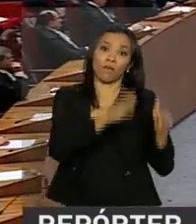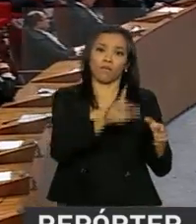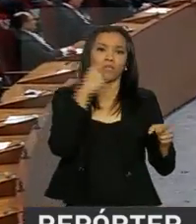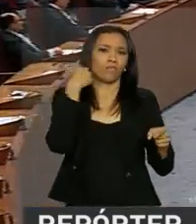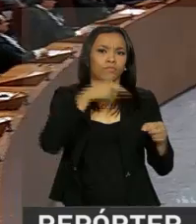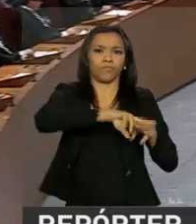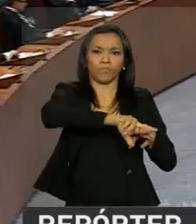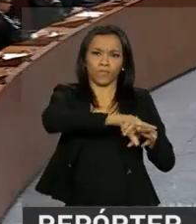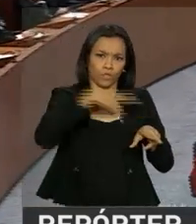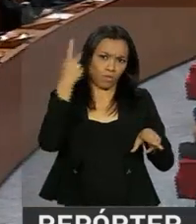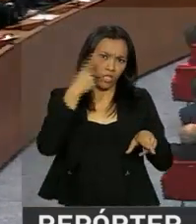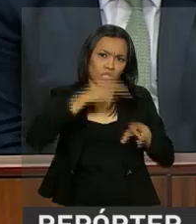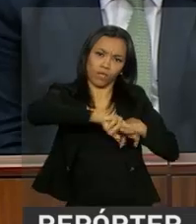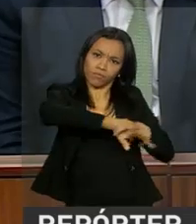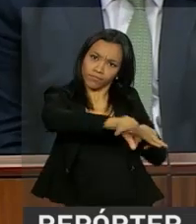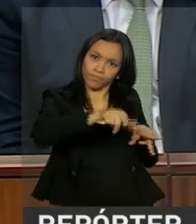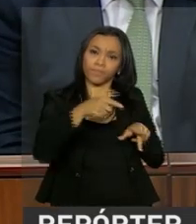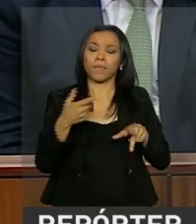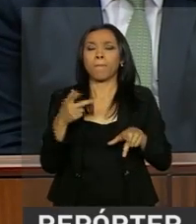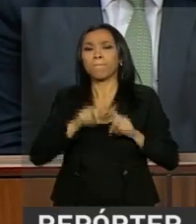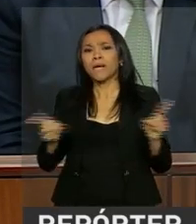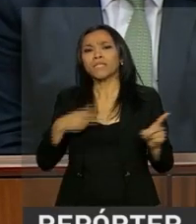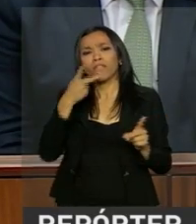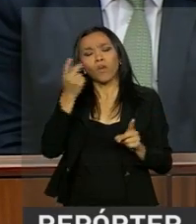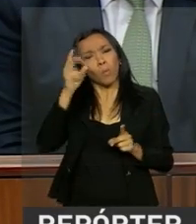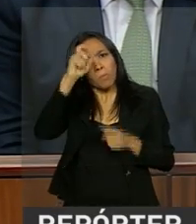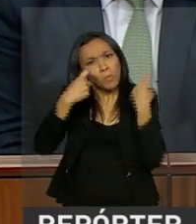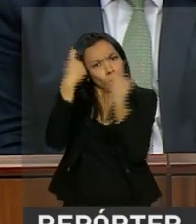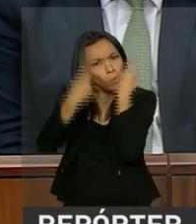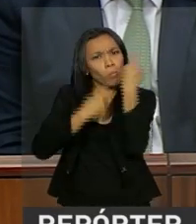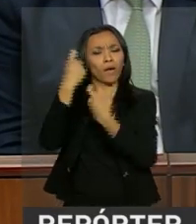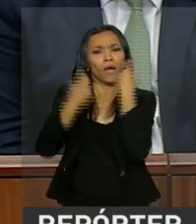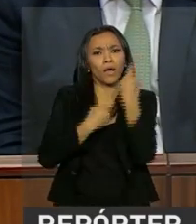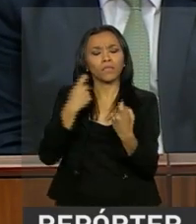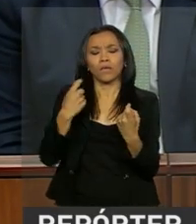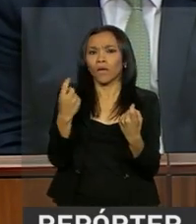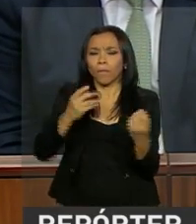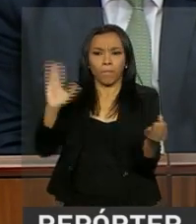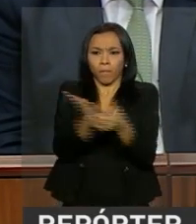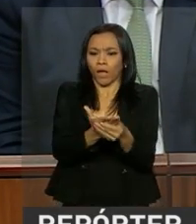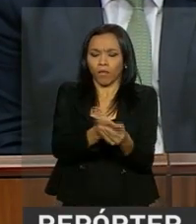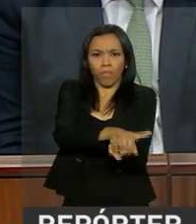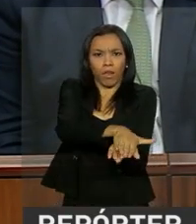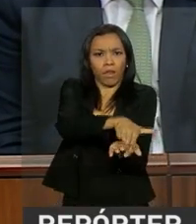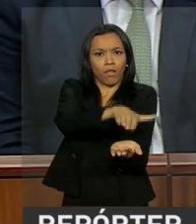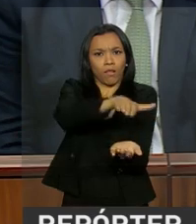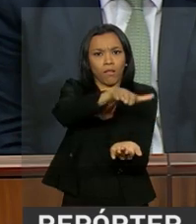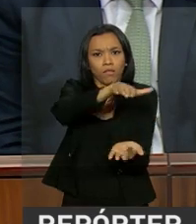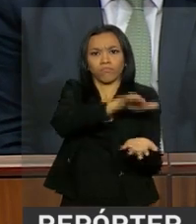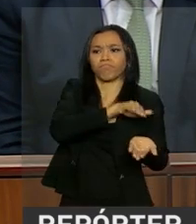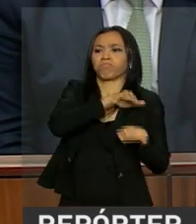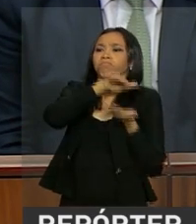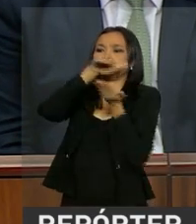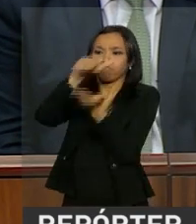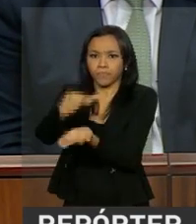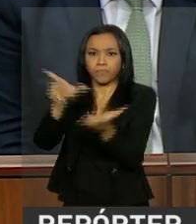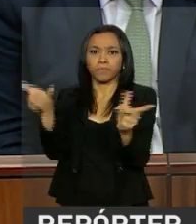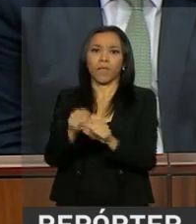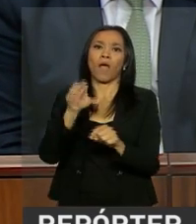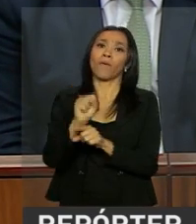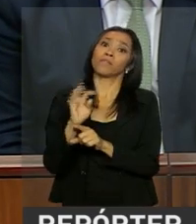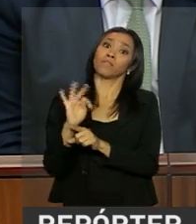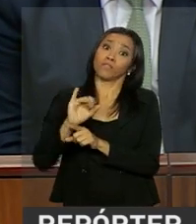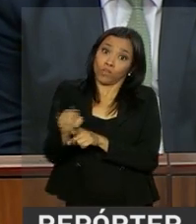também uma preocupação com relação ao número cada vez maior de processos encaminhados ao Superior Tribunal de